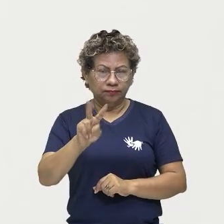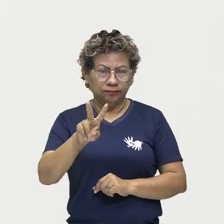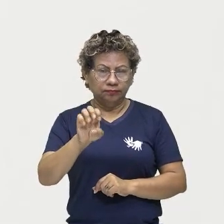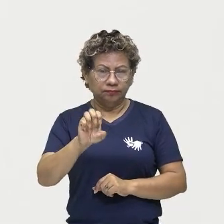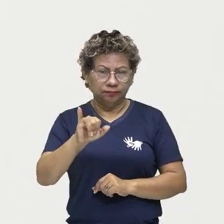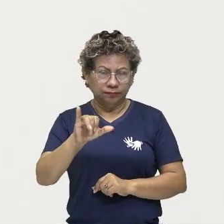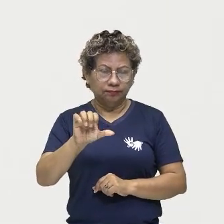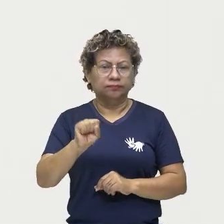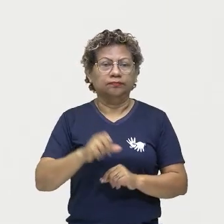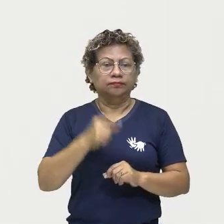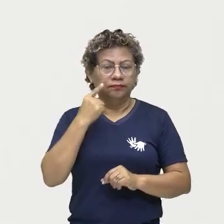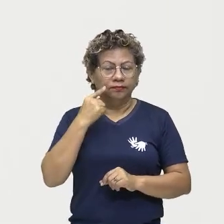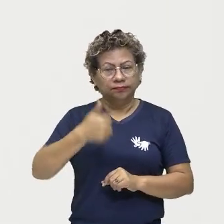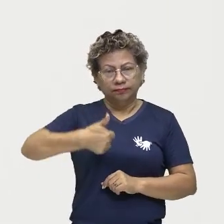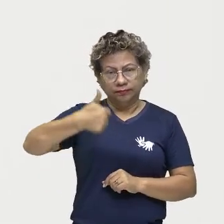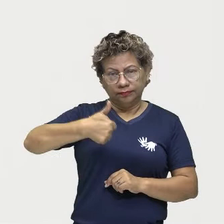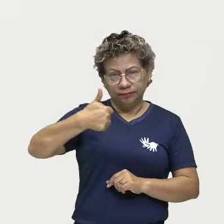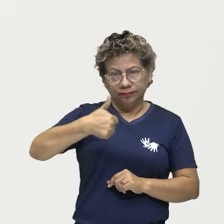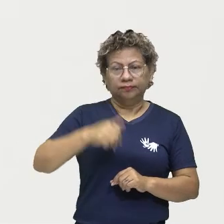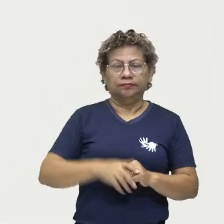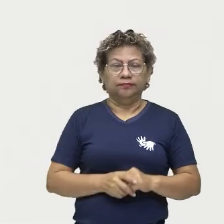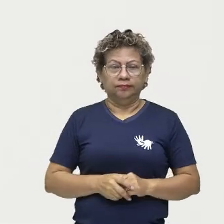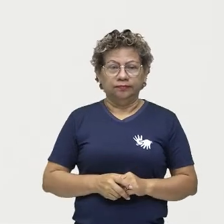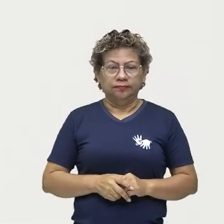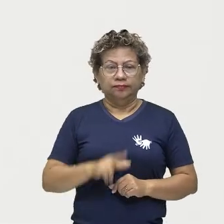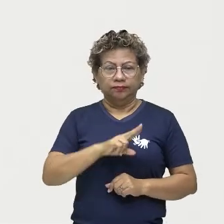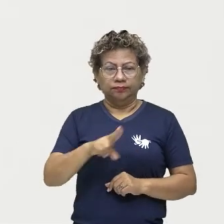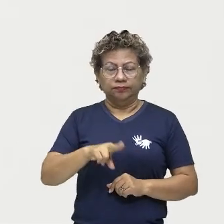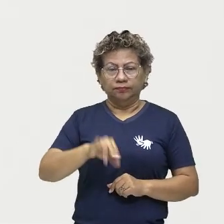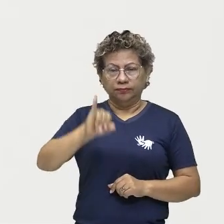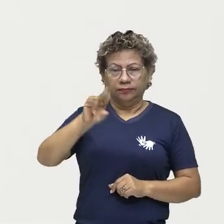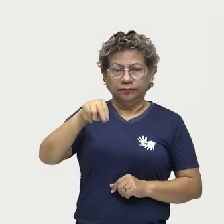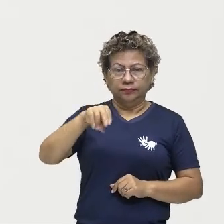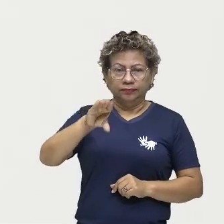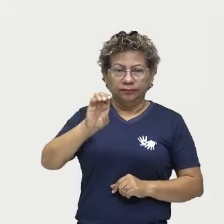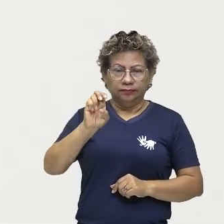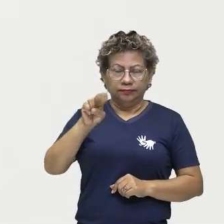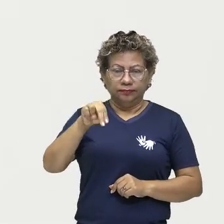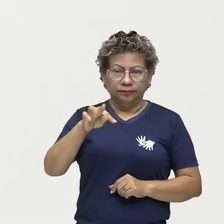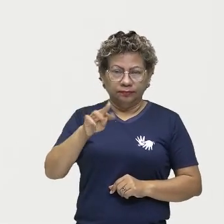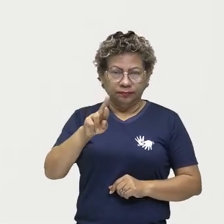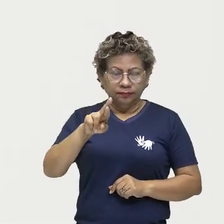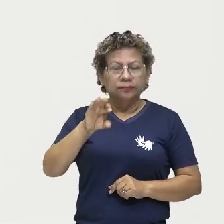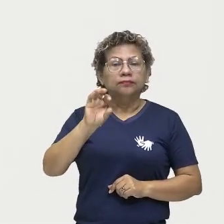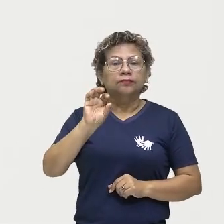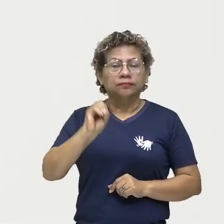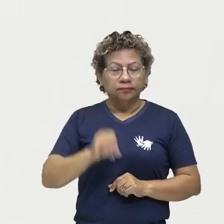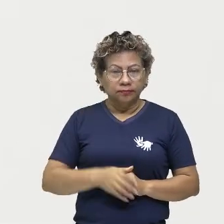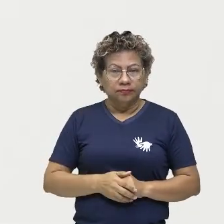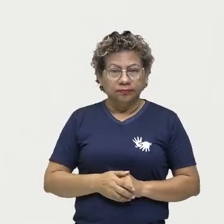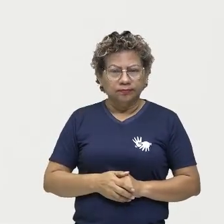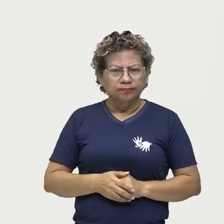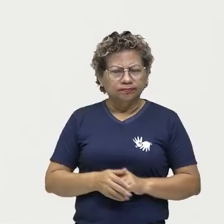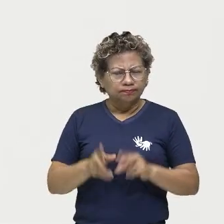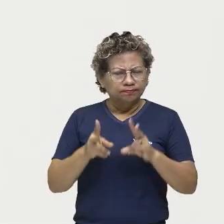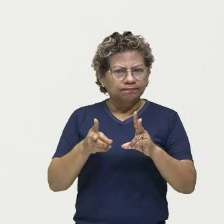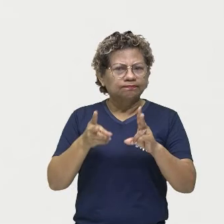Nós vimos o primeiro aqui, que é o incentro, que é determinado quando determinamos